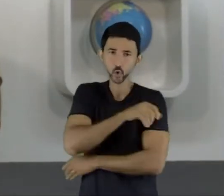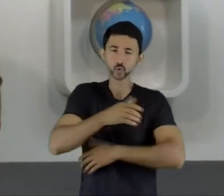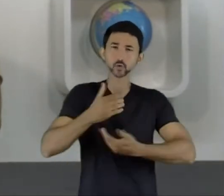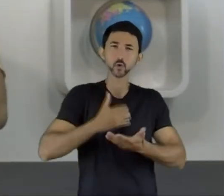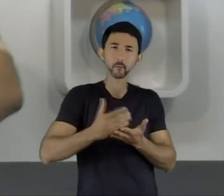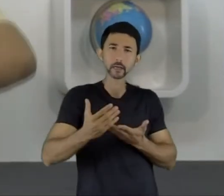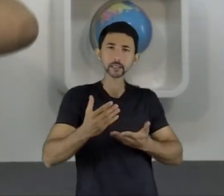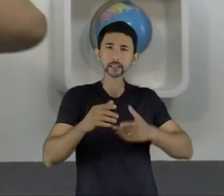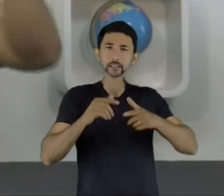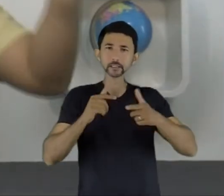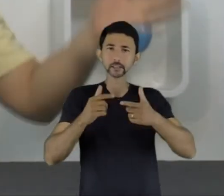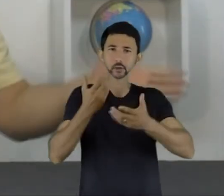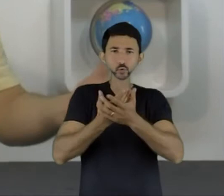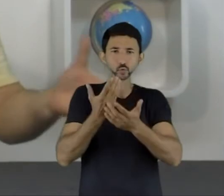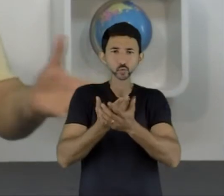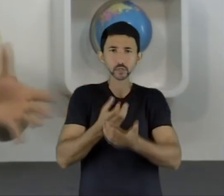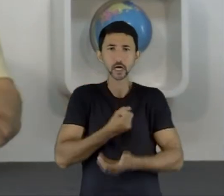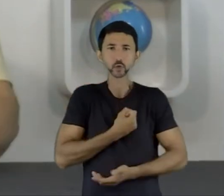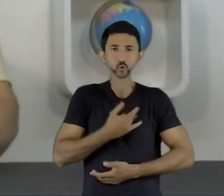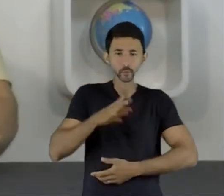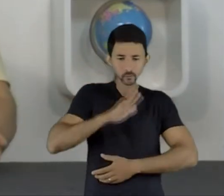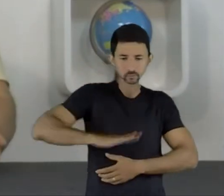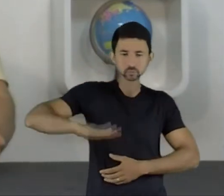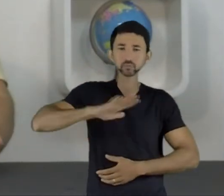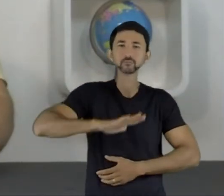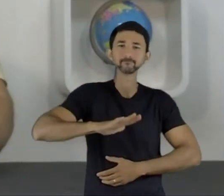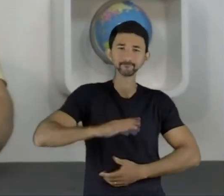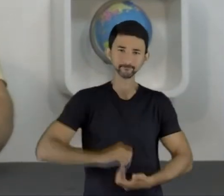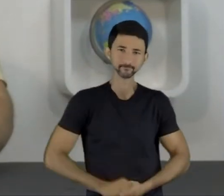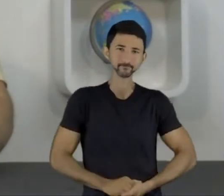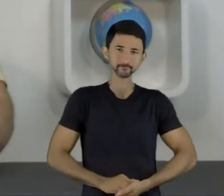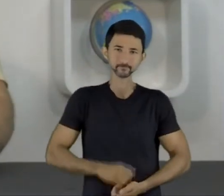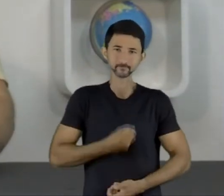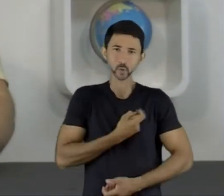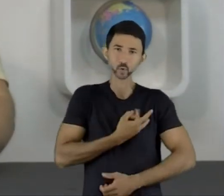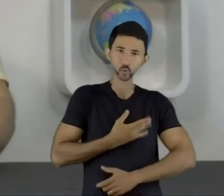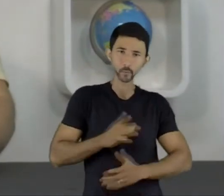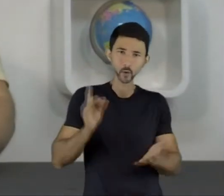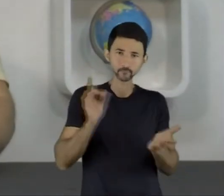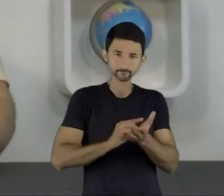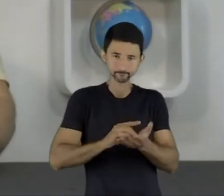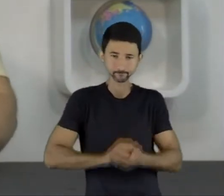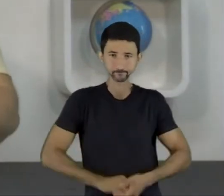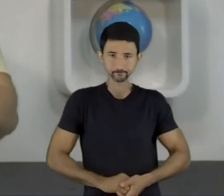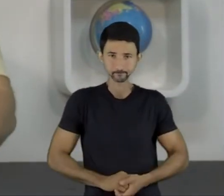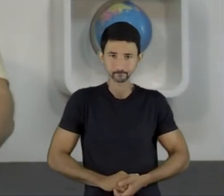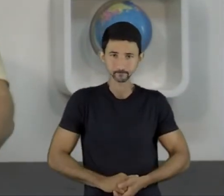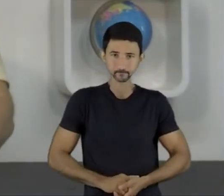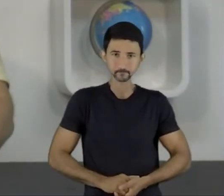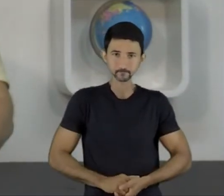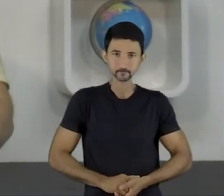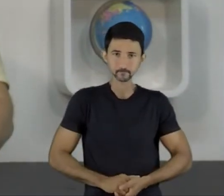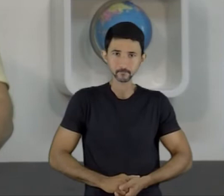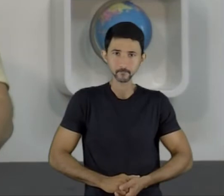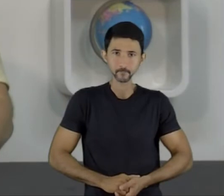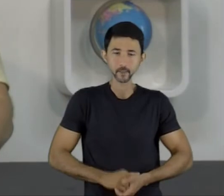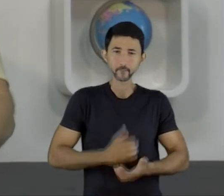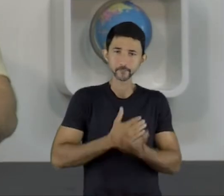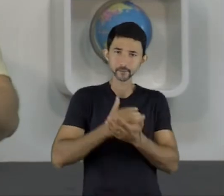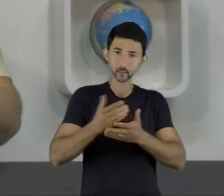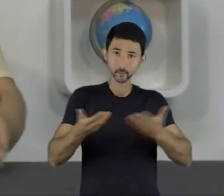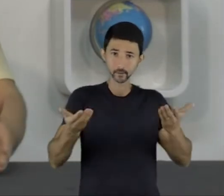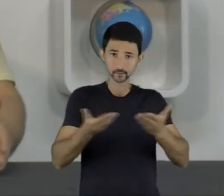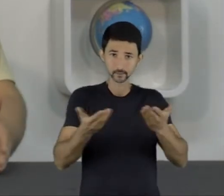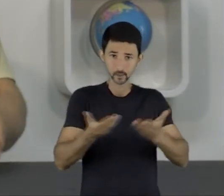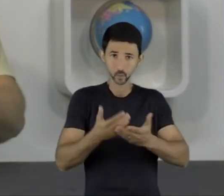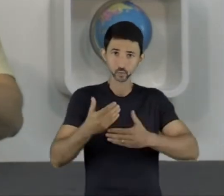com os números em geral, vamos dizer assim, que são os números reais. Então, a gente vai iniciar hoje